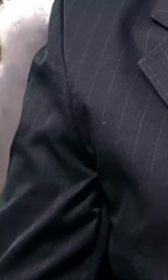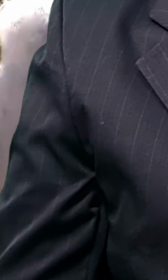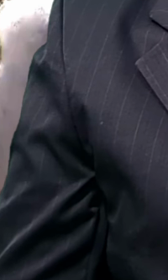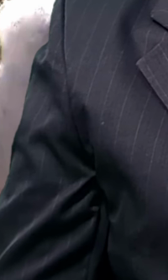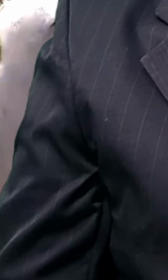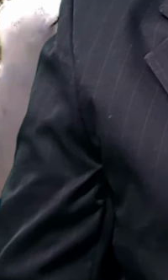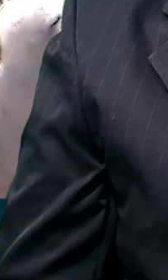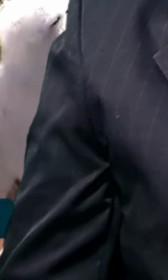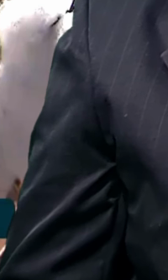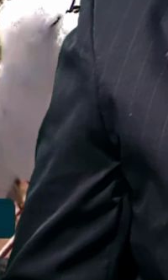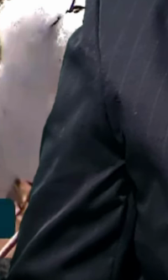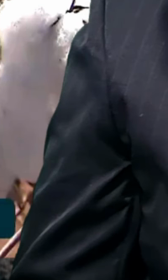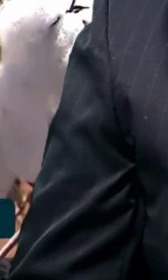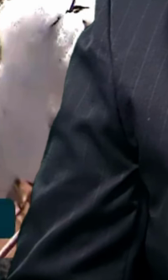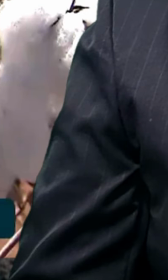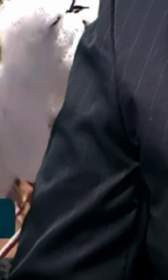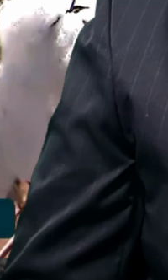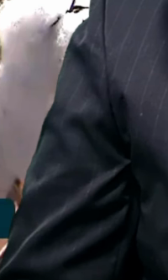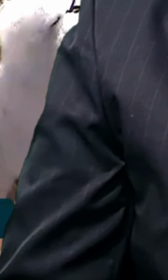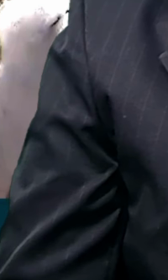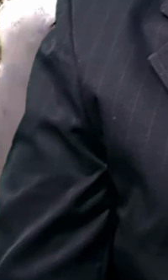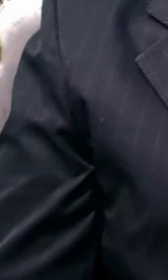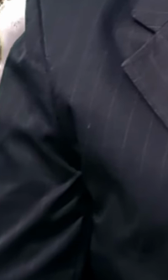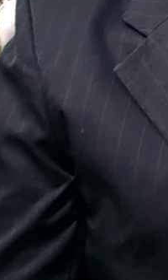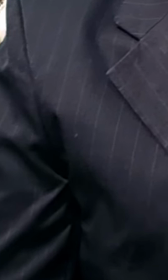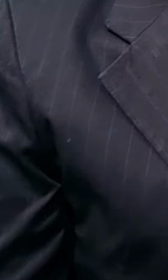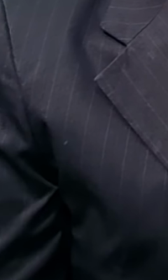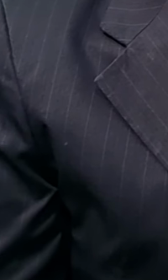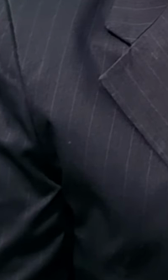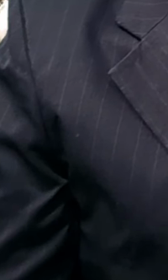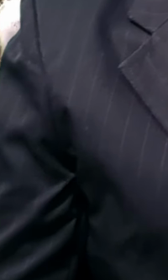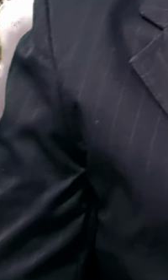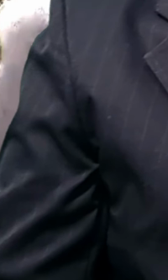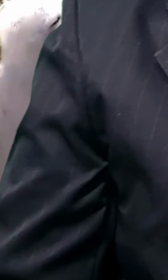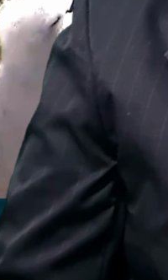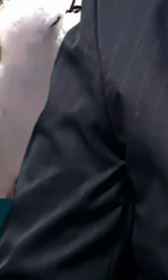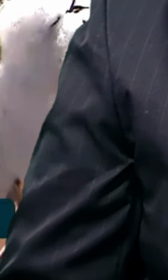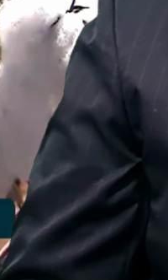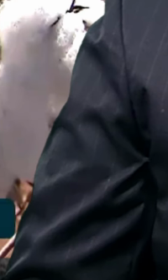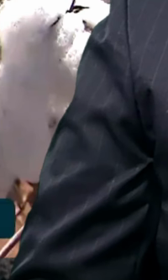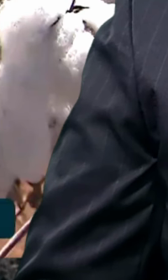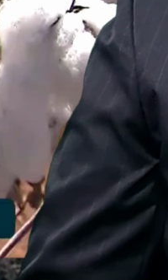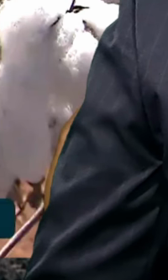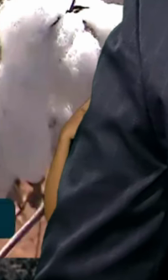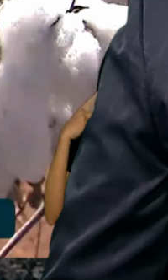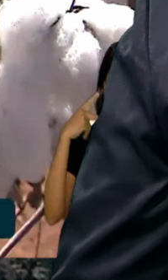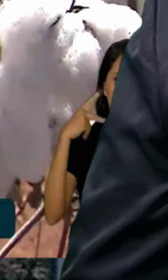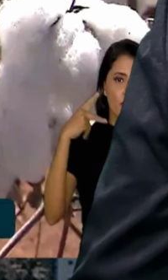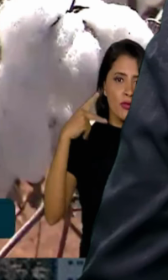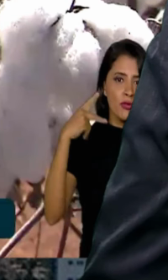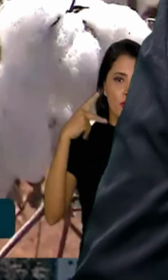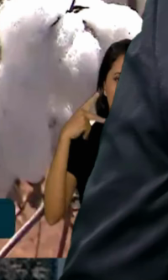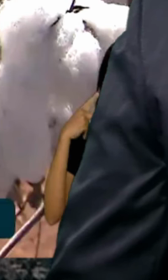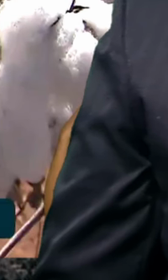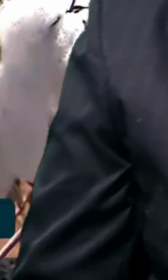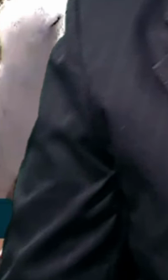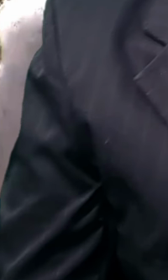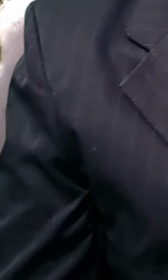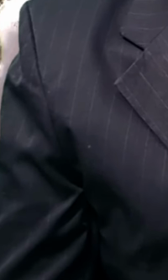em Brasília, celebrando esta data e os 10 anos também do projeto Mais Algodão, iniciativa da cooperação